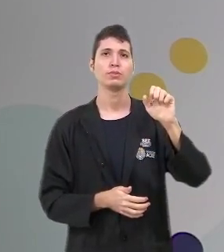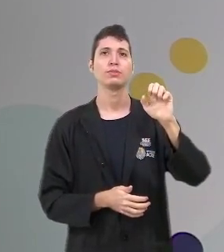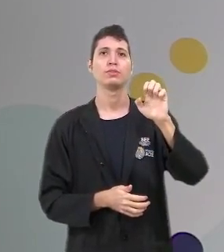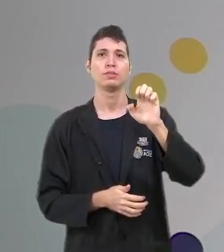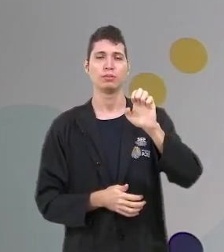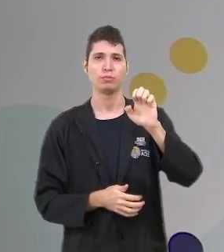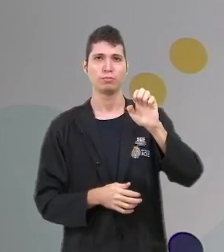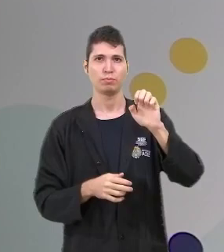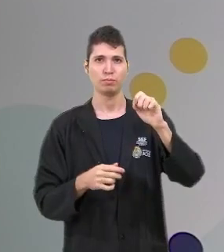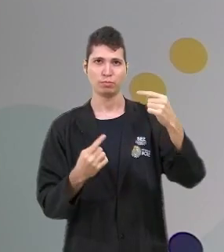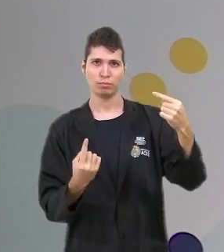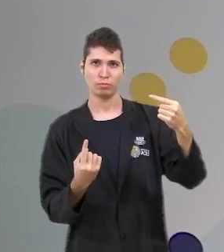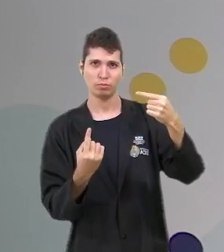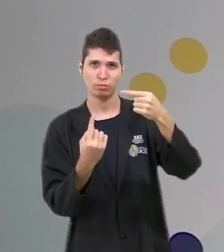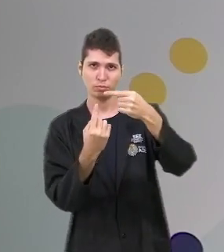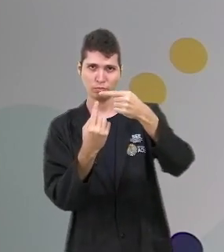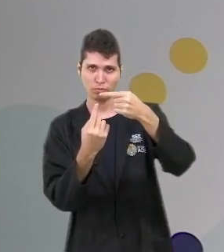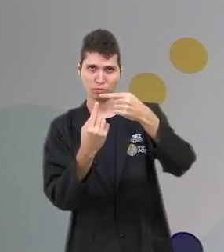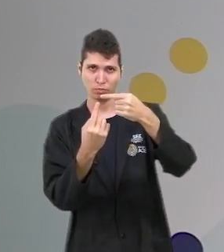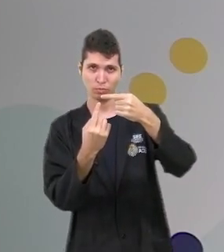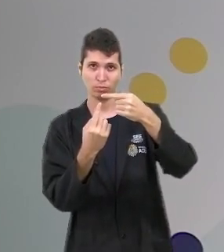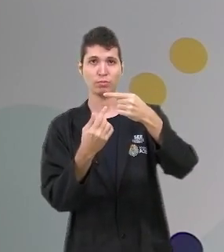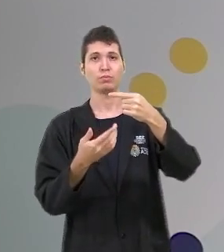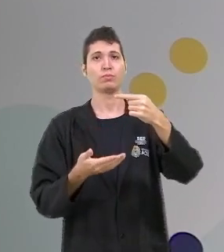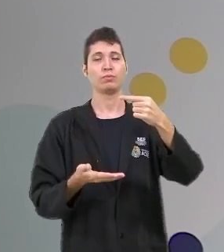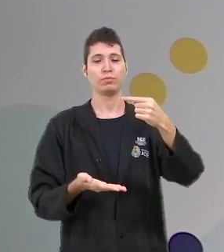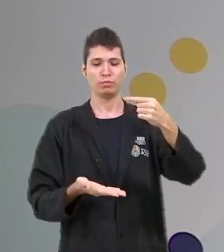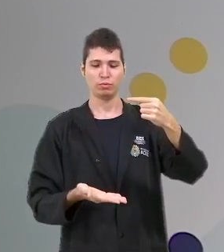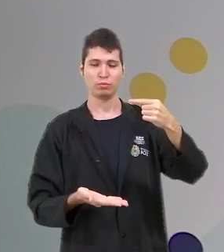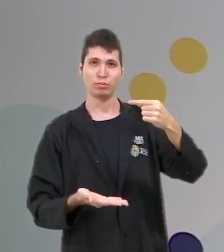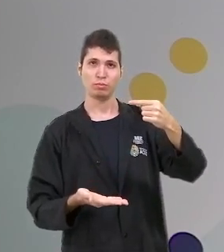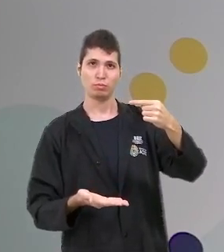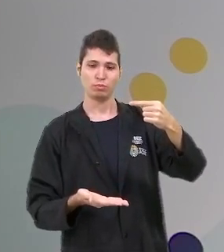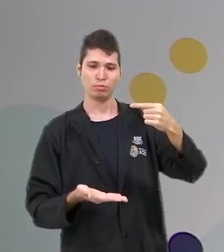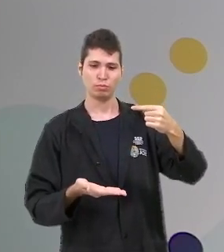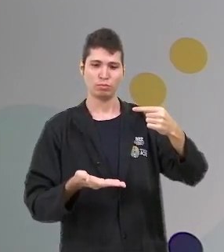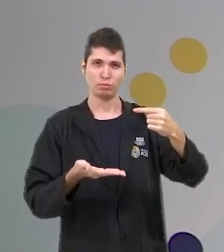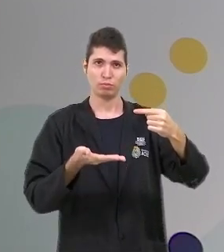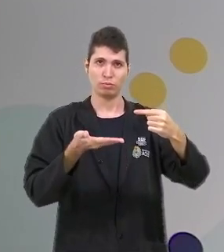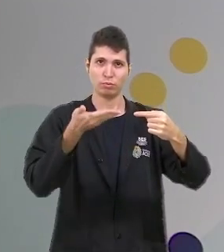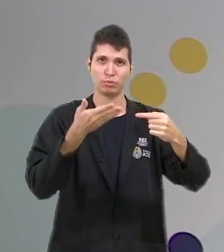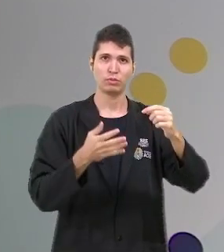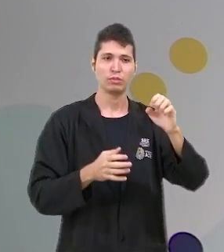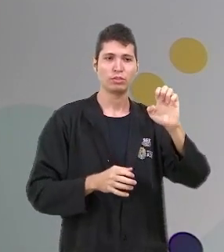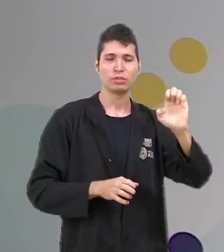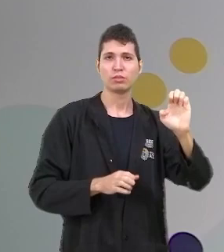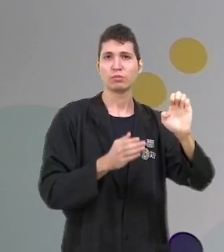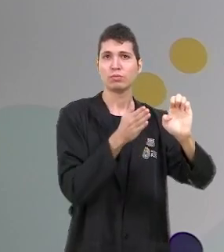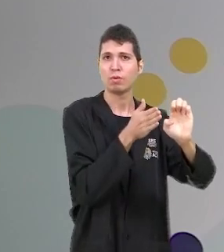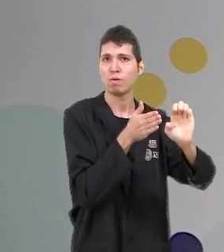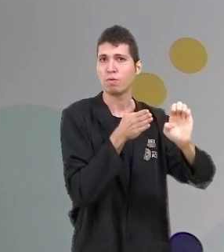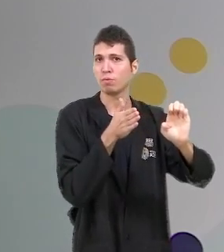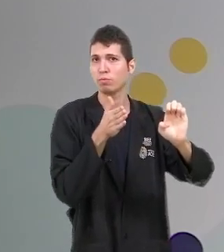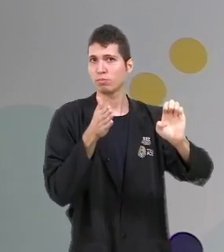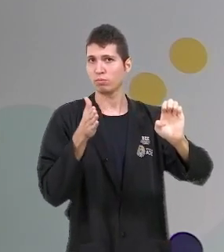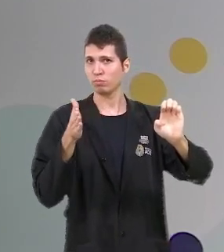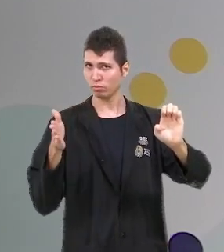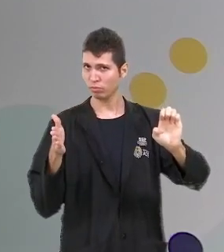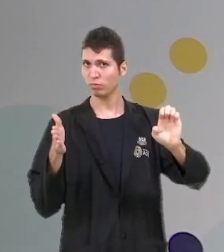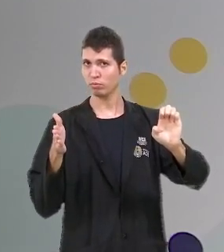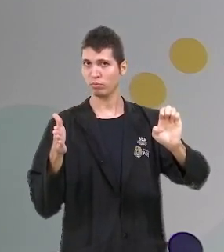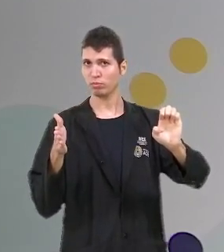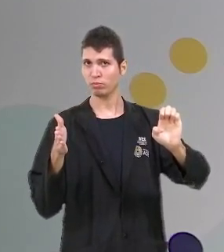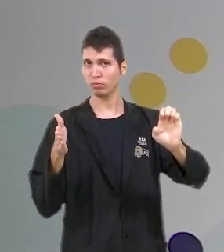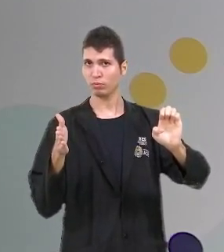crescer sempre de baixo para cima e da esquerda para a direita. Dessa forma,